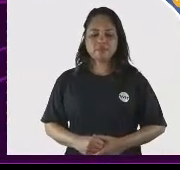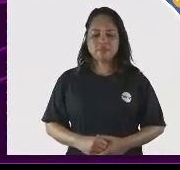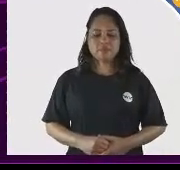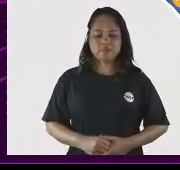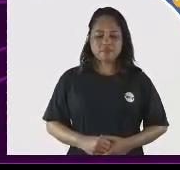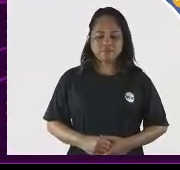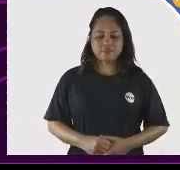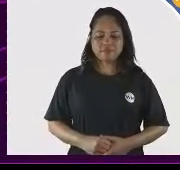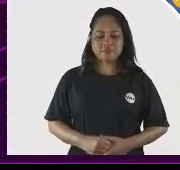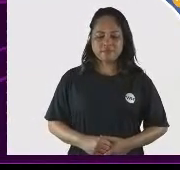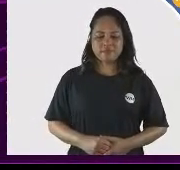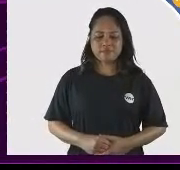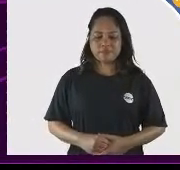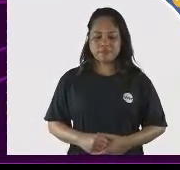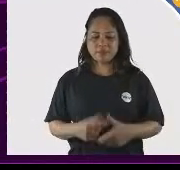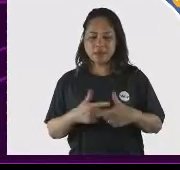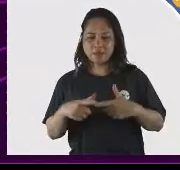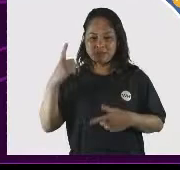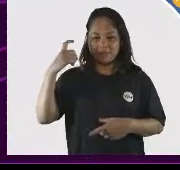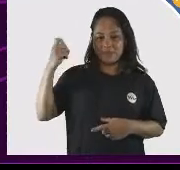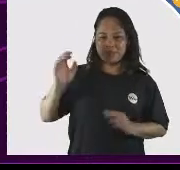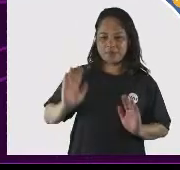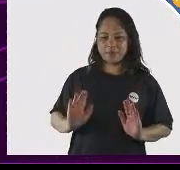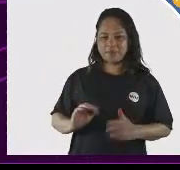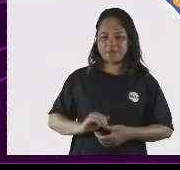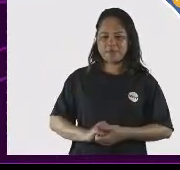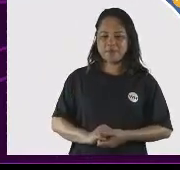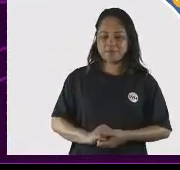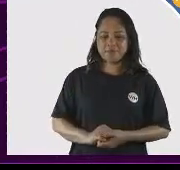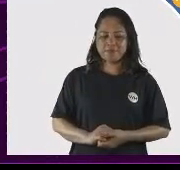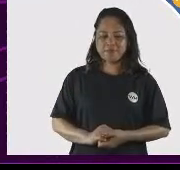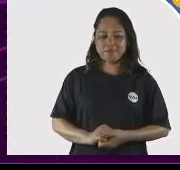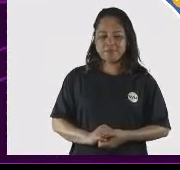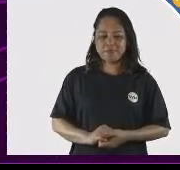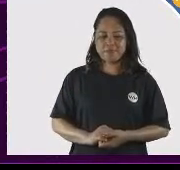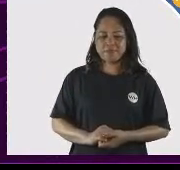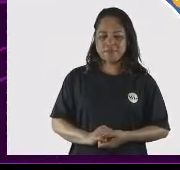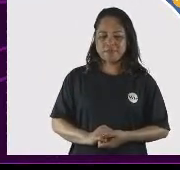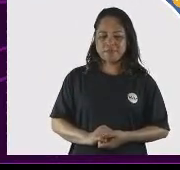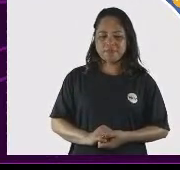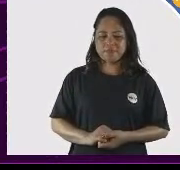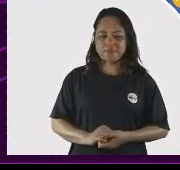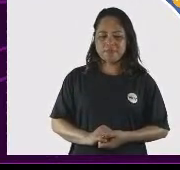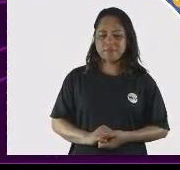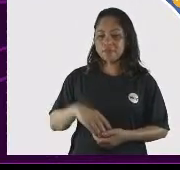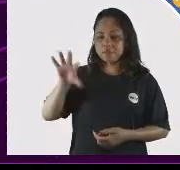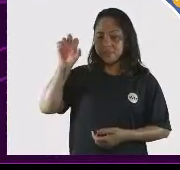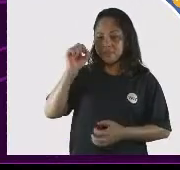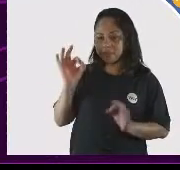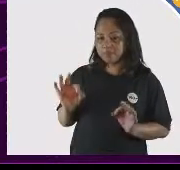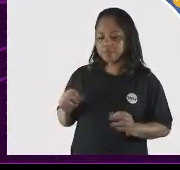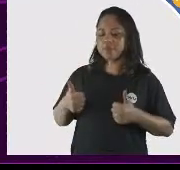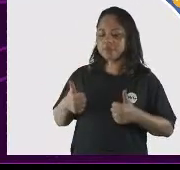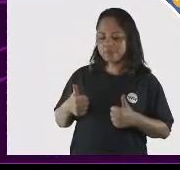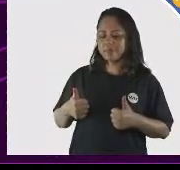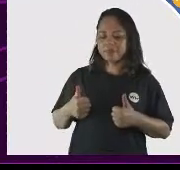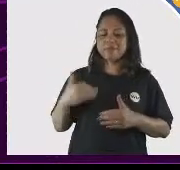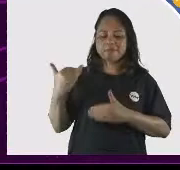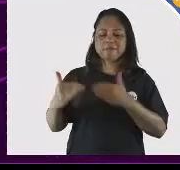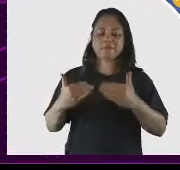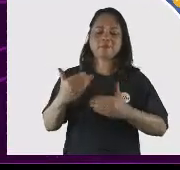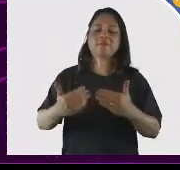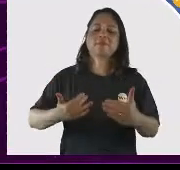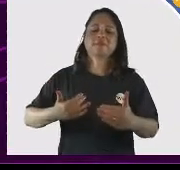e desmontada ao E aí e vocês meu bem Sim estamos ouvindo